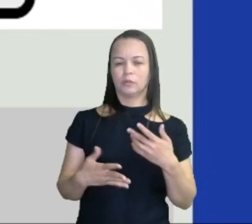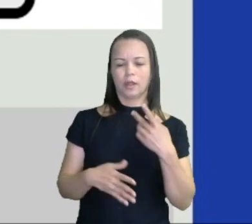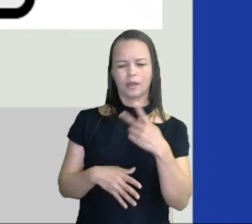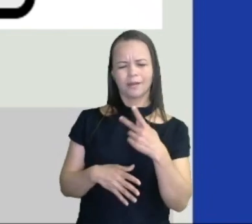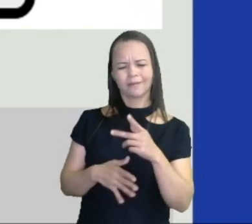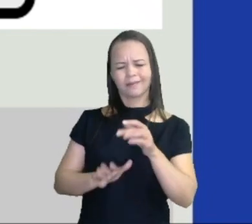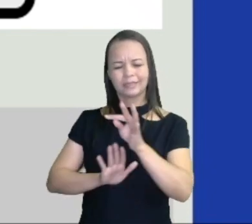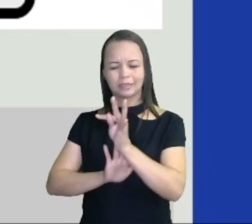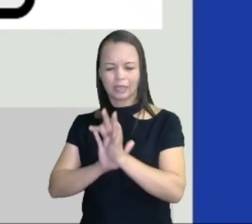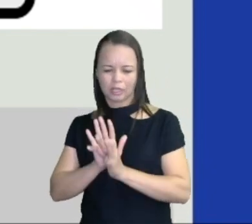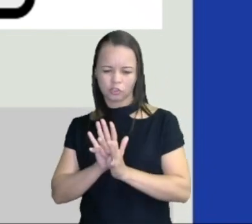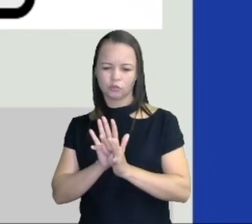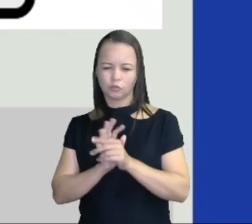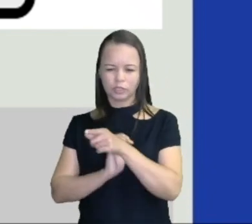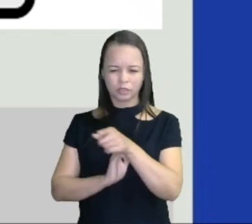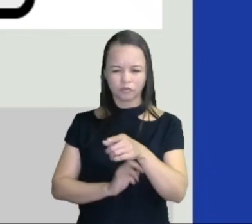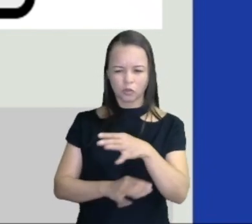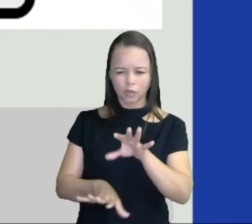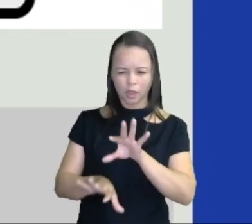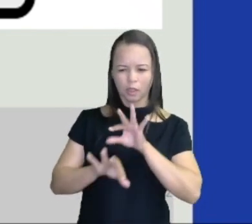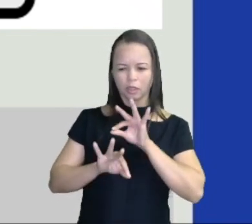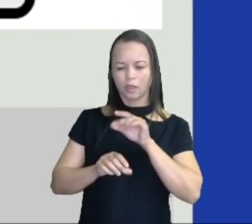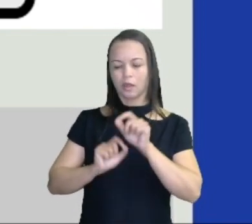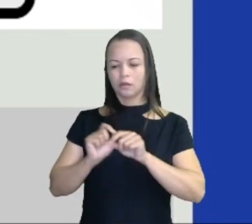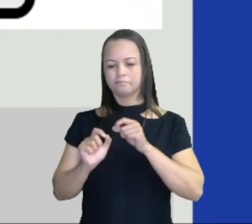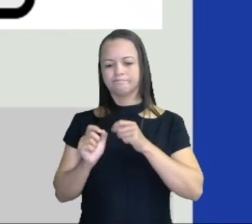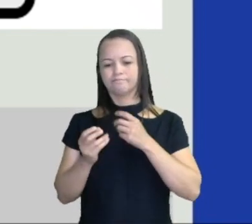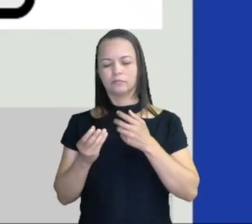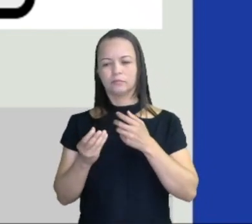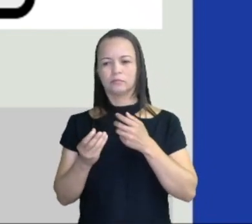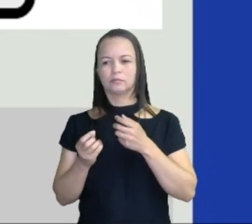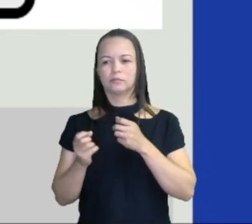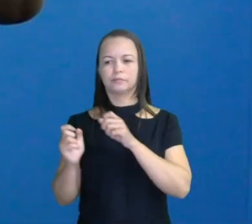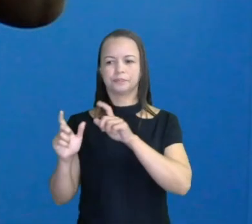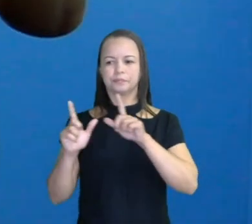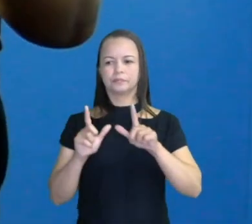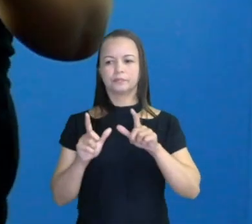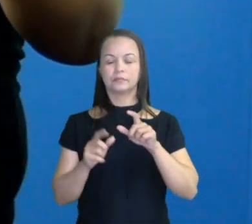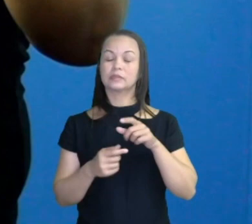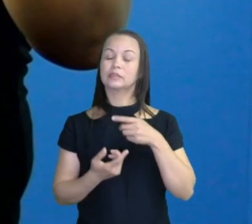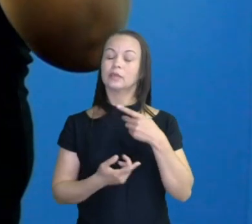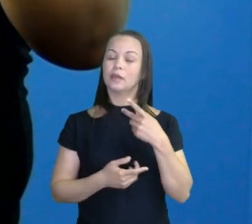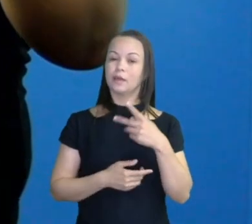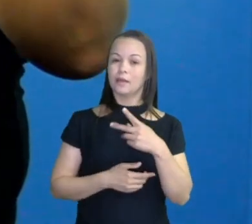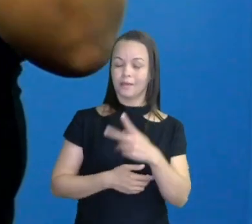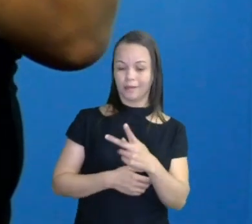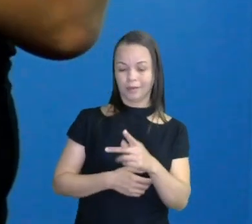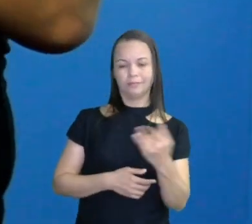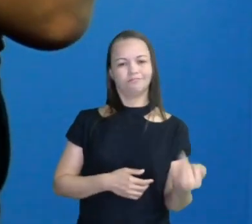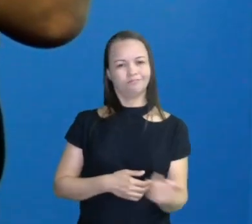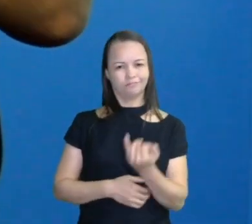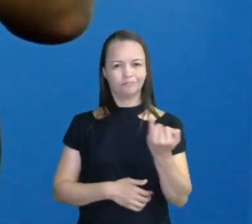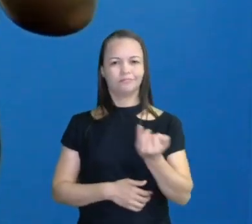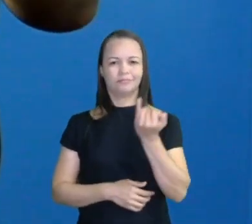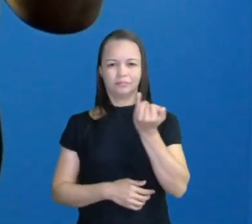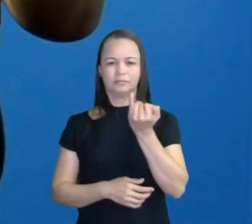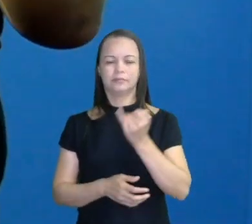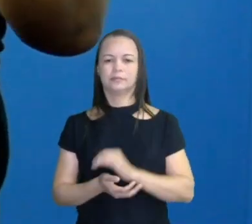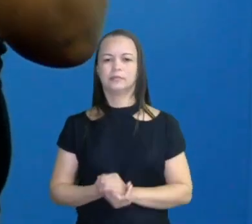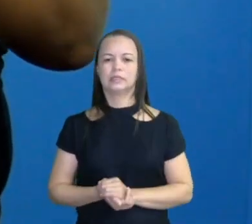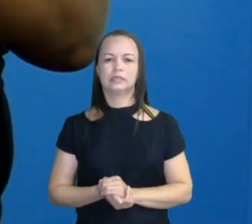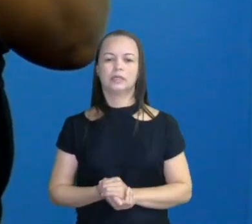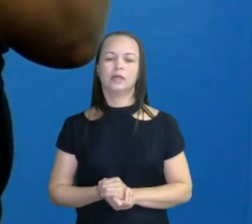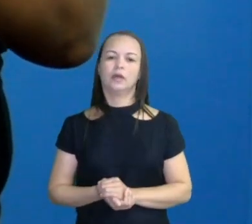é íntimo seu, mesmo assim, volta para mim, ele é importante.